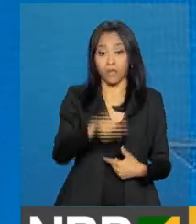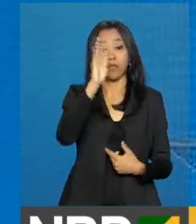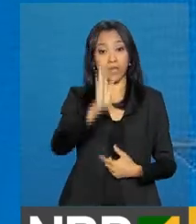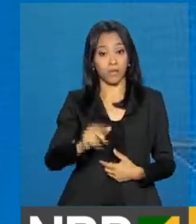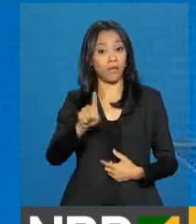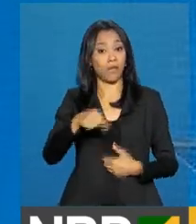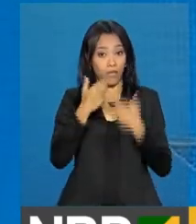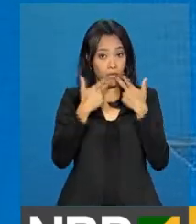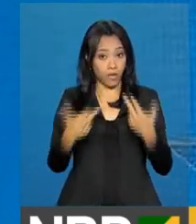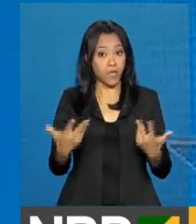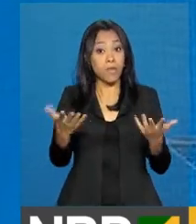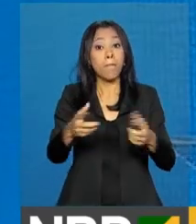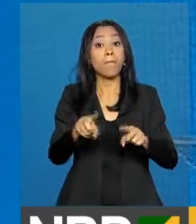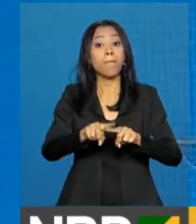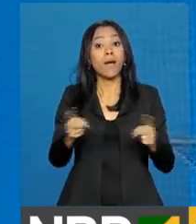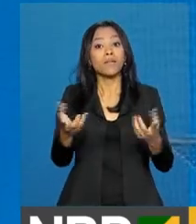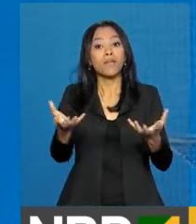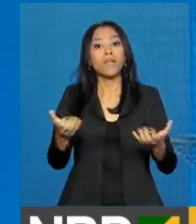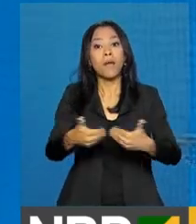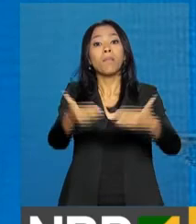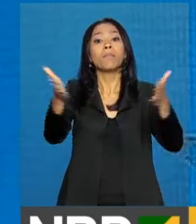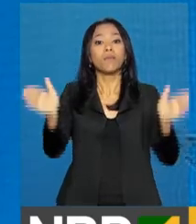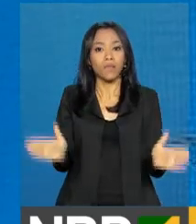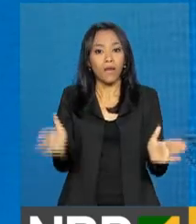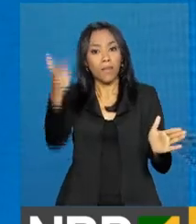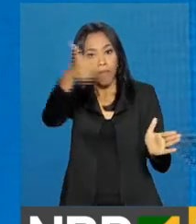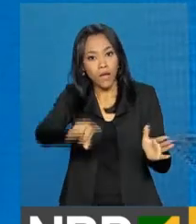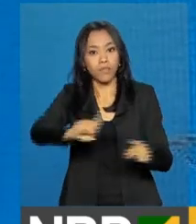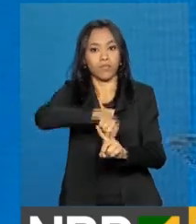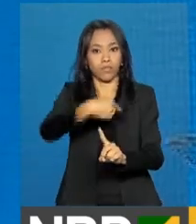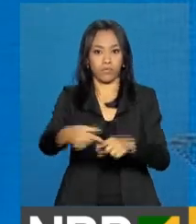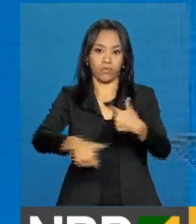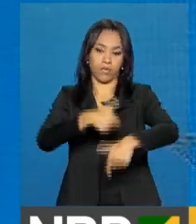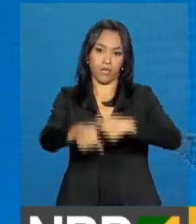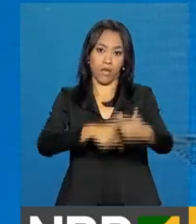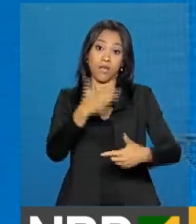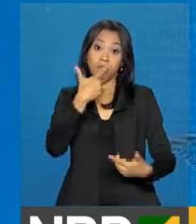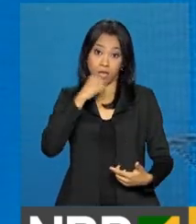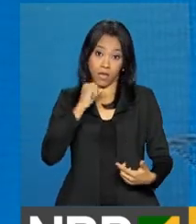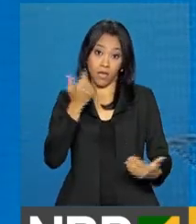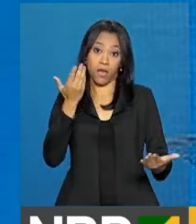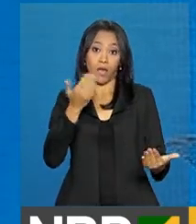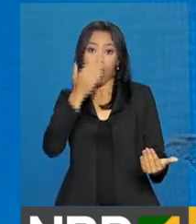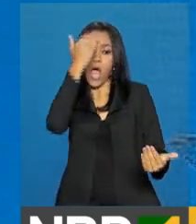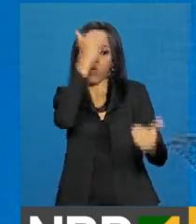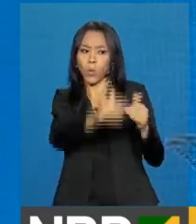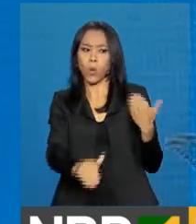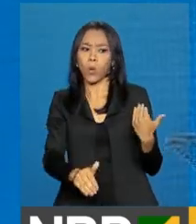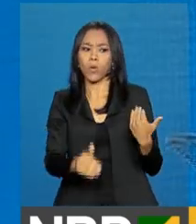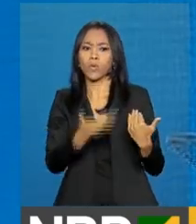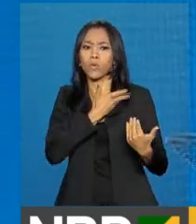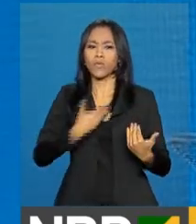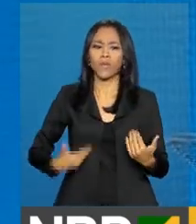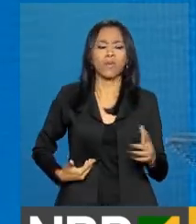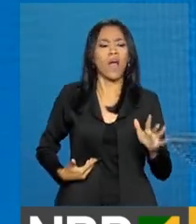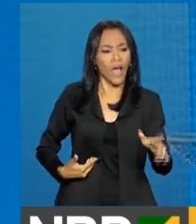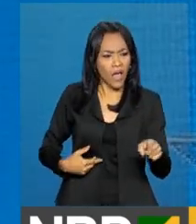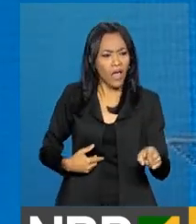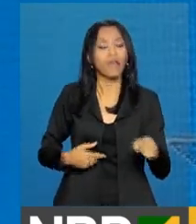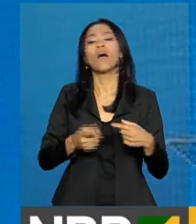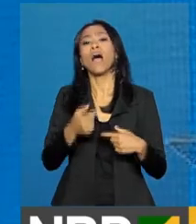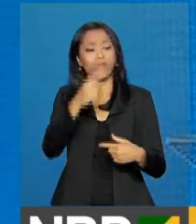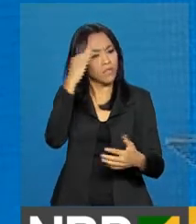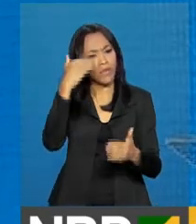cada vez mais. Mas eu digo, quem quiser contestar o governo, haverá de dizer: nós somos contra esse ensino